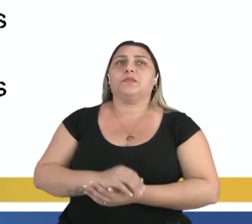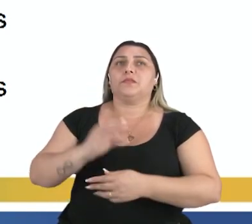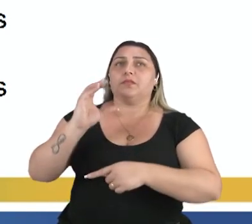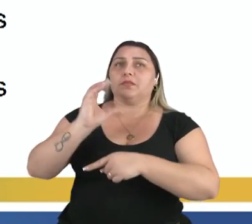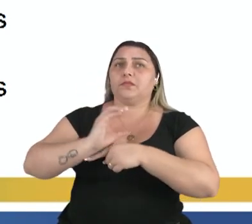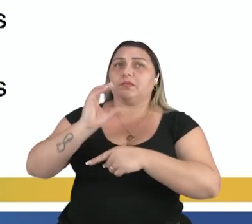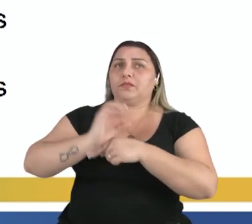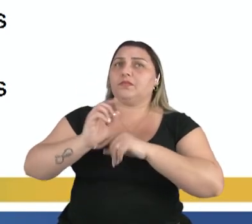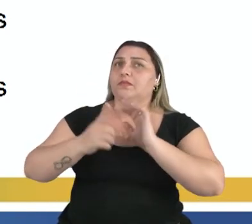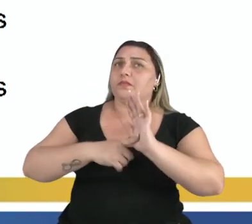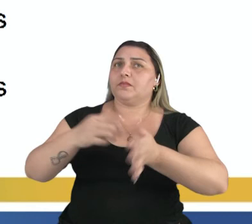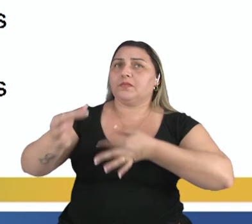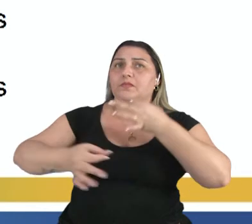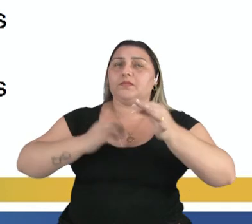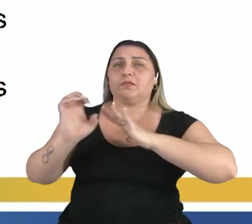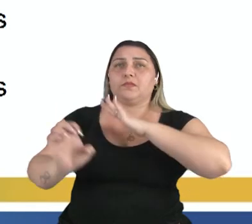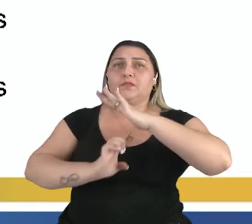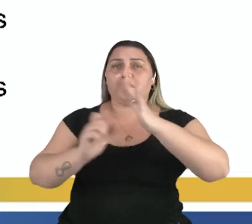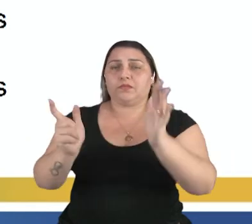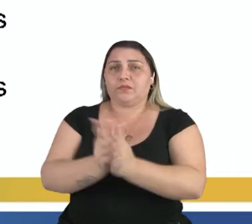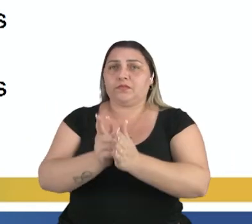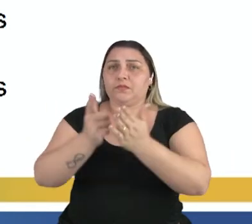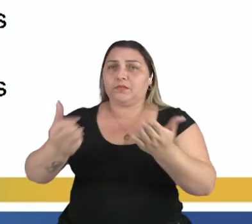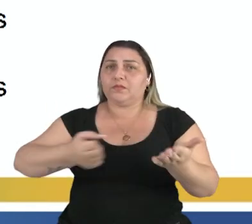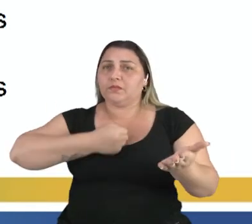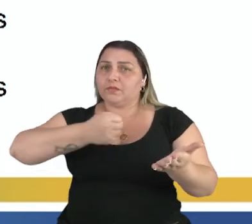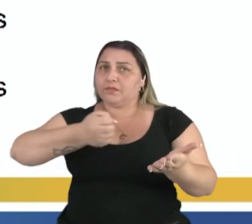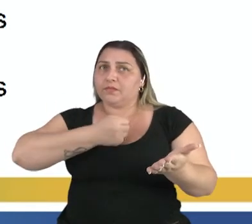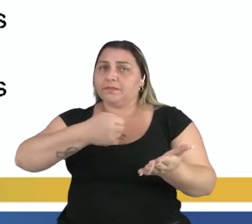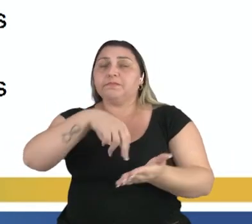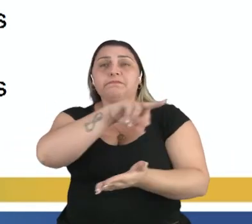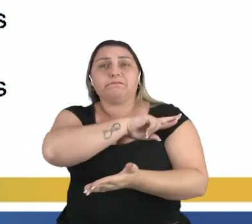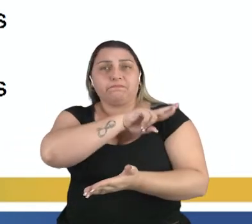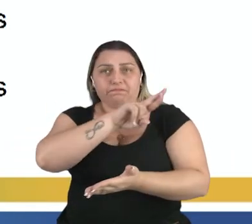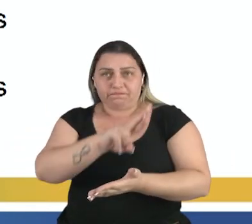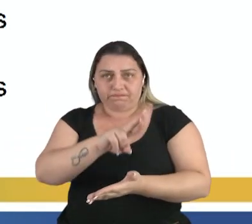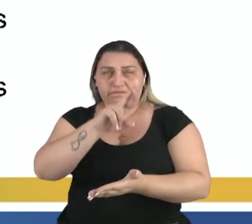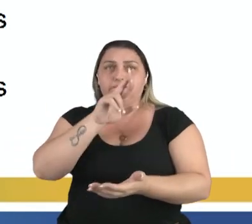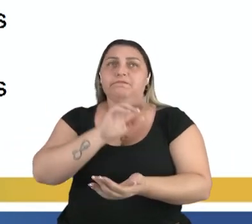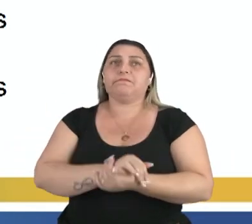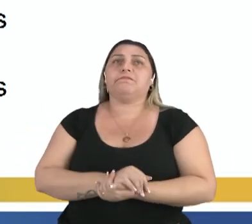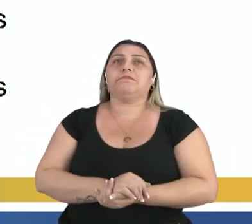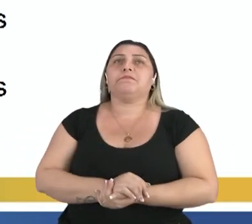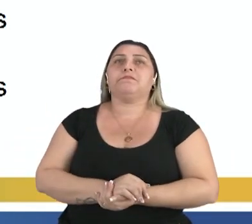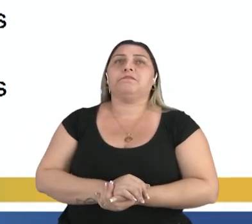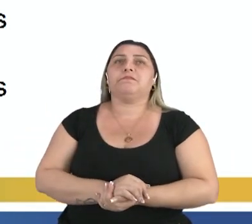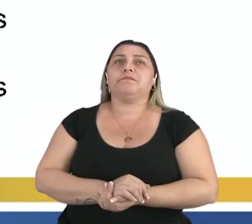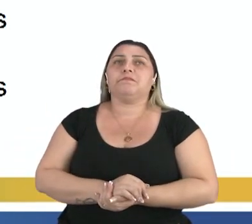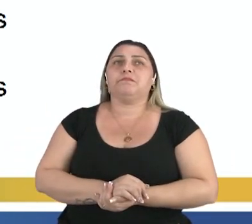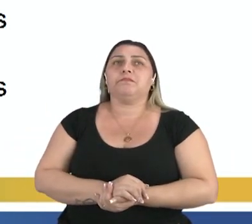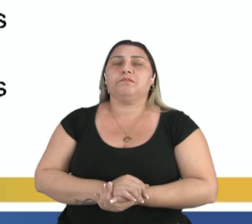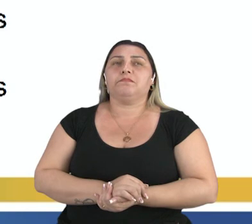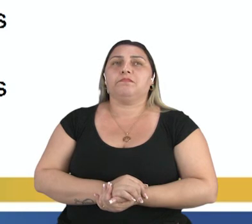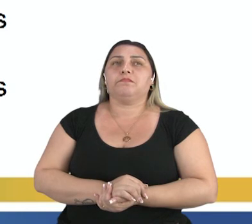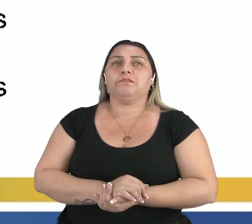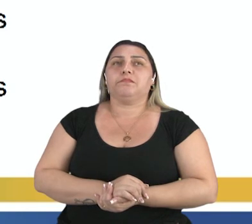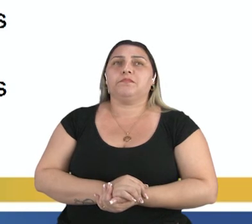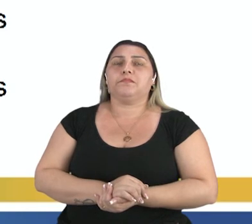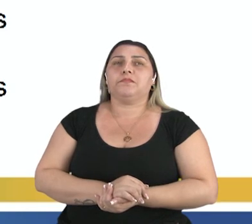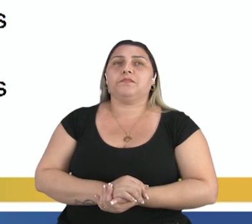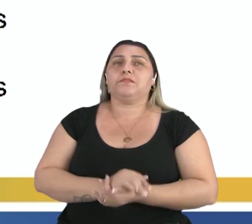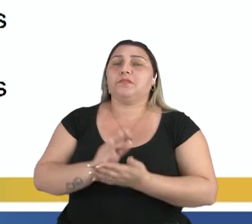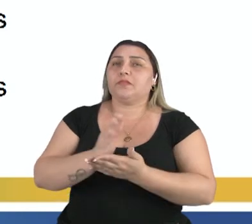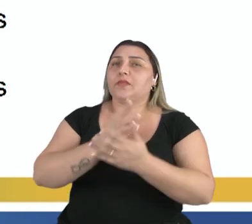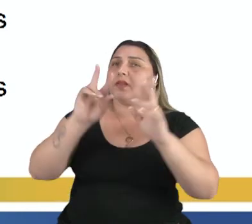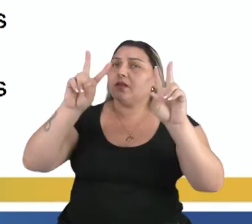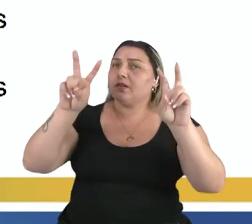A resposta correta é a letra C, porque o editorial representa a opinião de uma empresa jornalística sobre